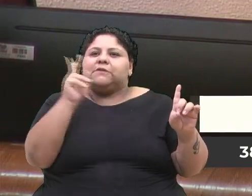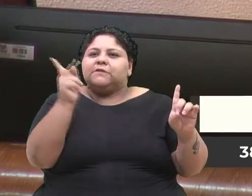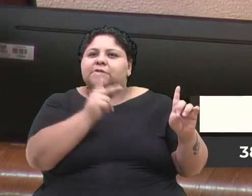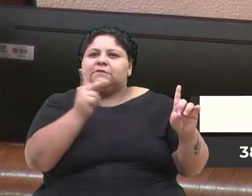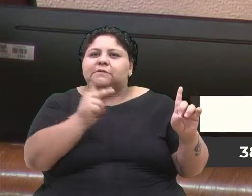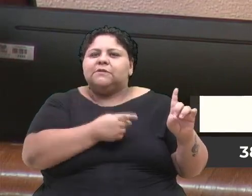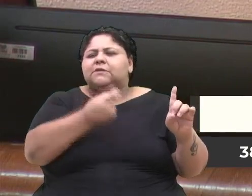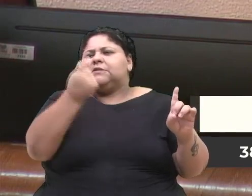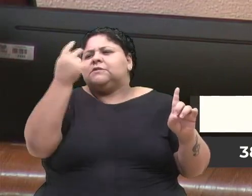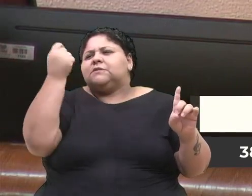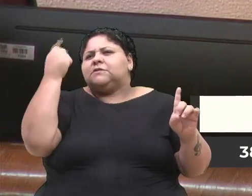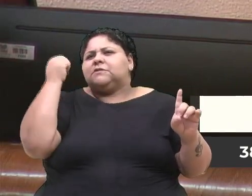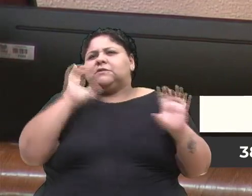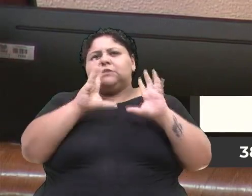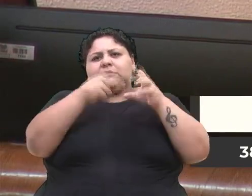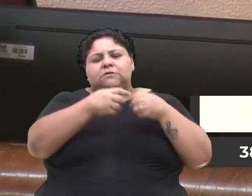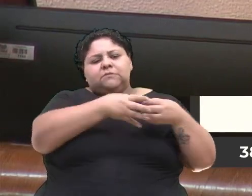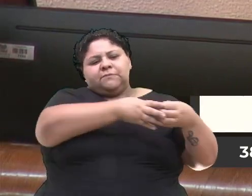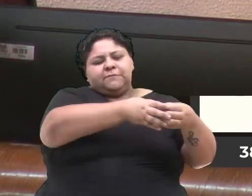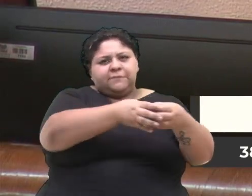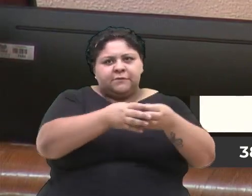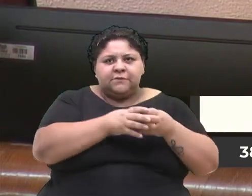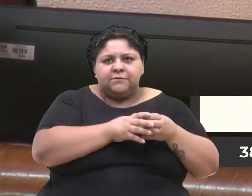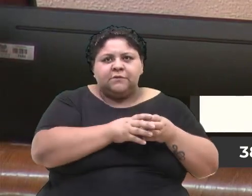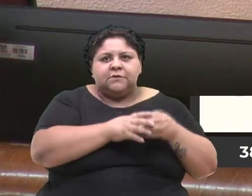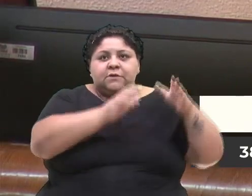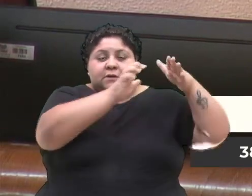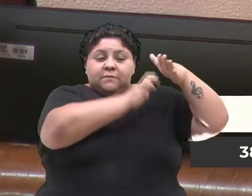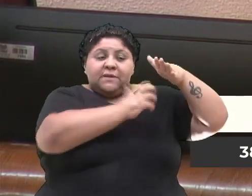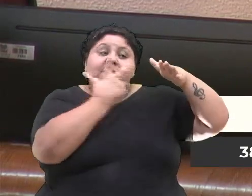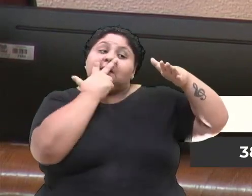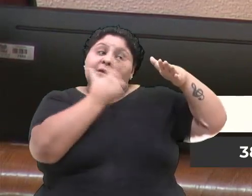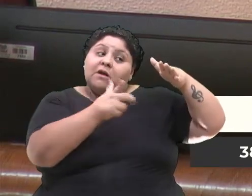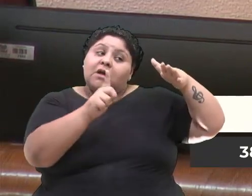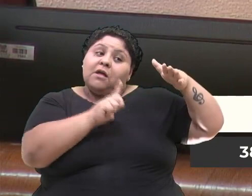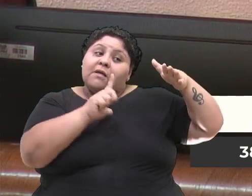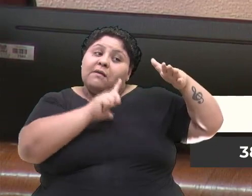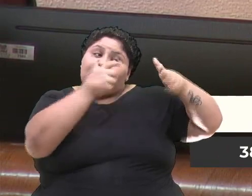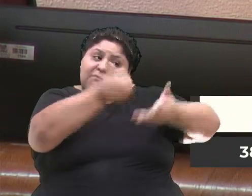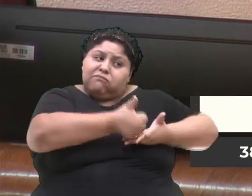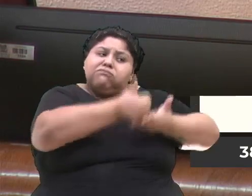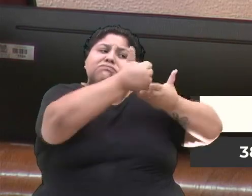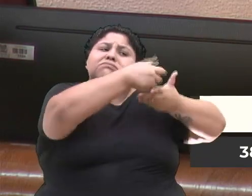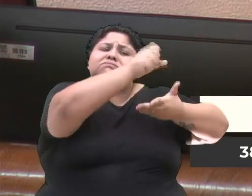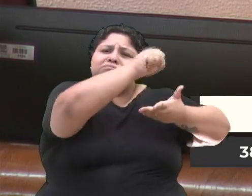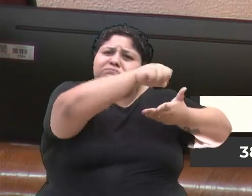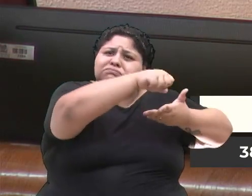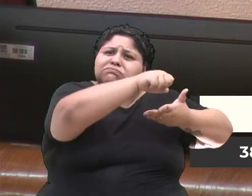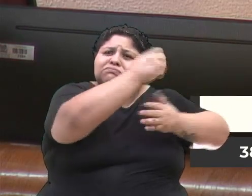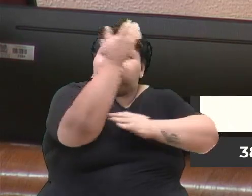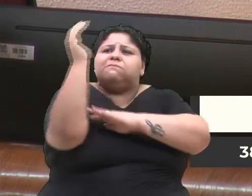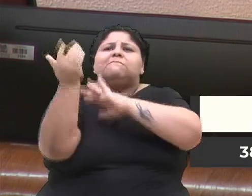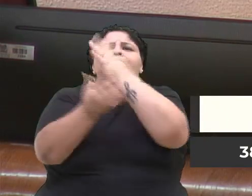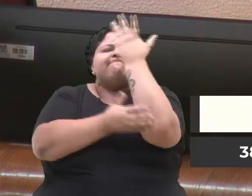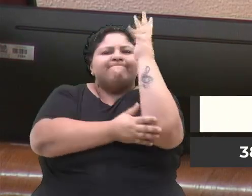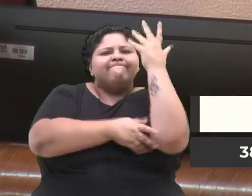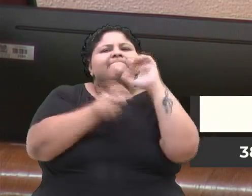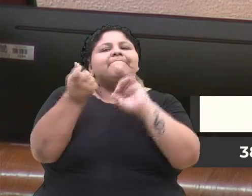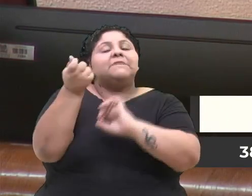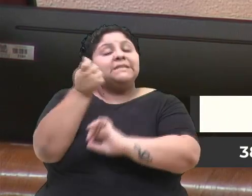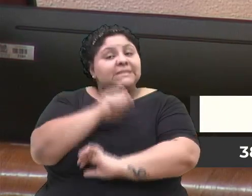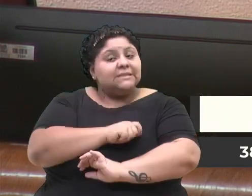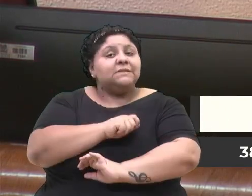longa data e toda a sua equipe, e empresas assim têm que receber apoio realmente. O meio ambiente precisa